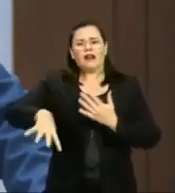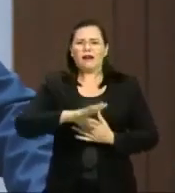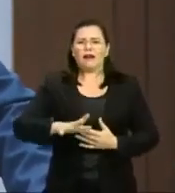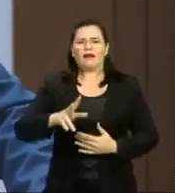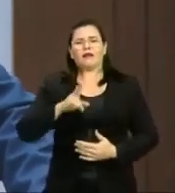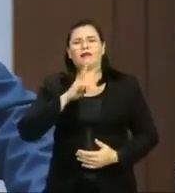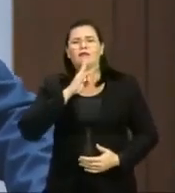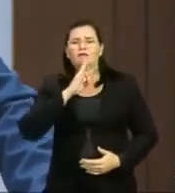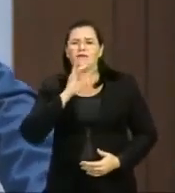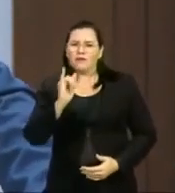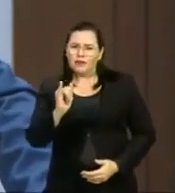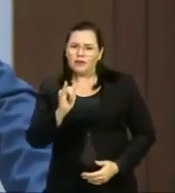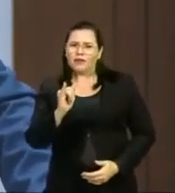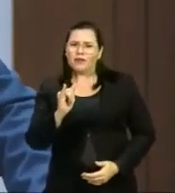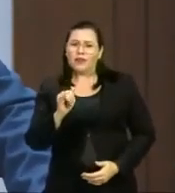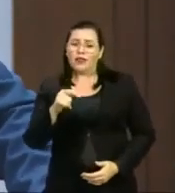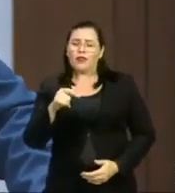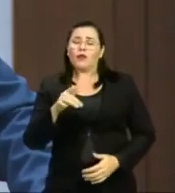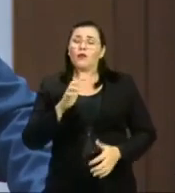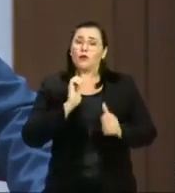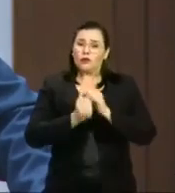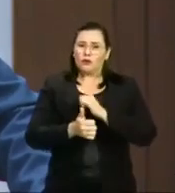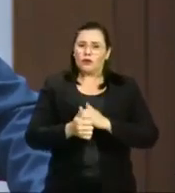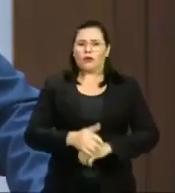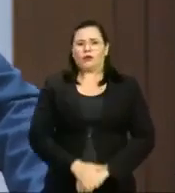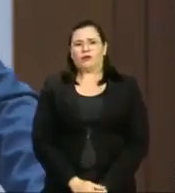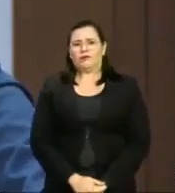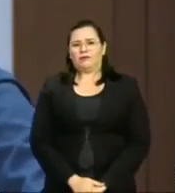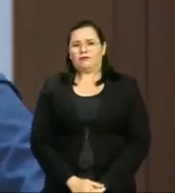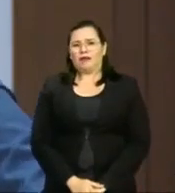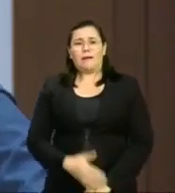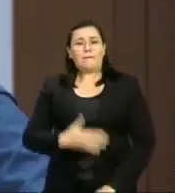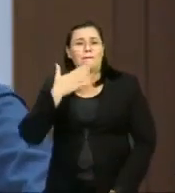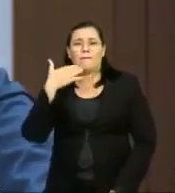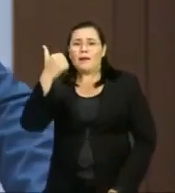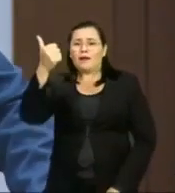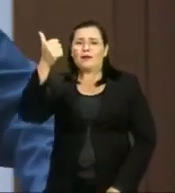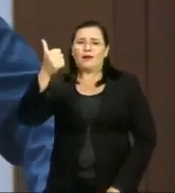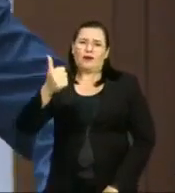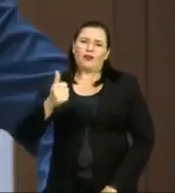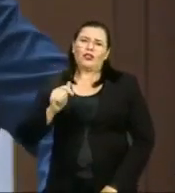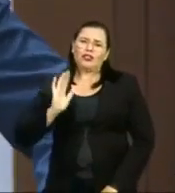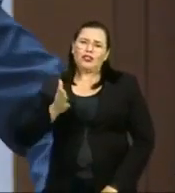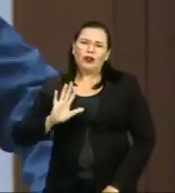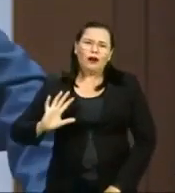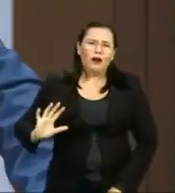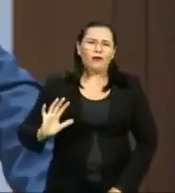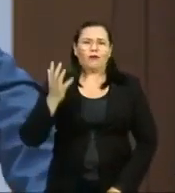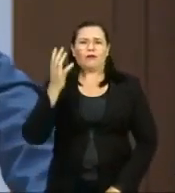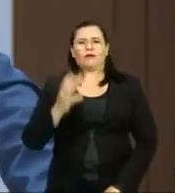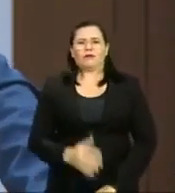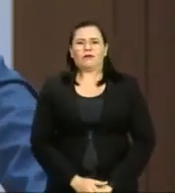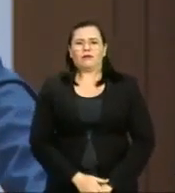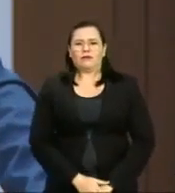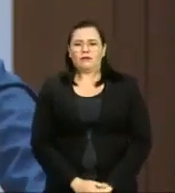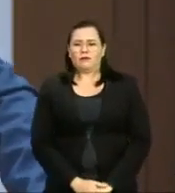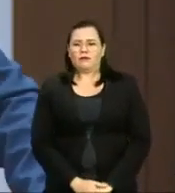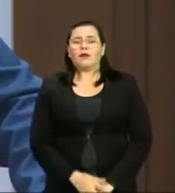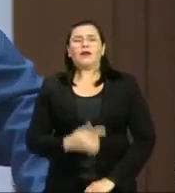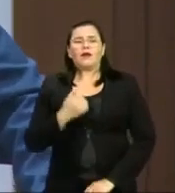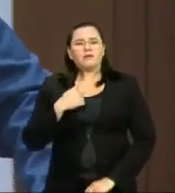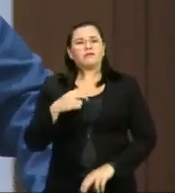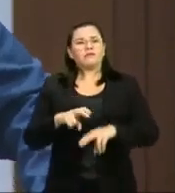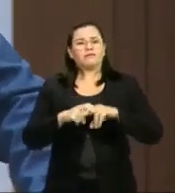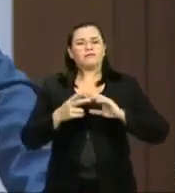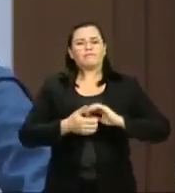já realizado durante todos os tempos. Por isso eu quero aqui parabenizar todos